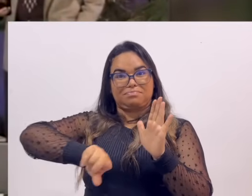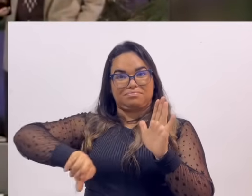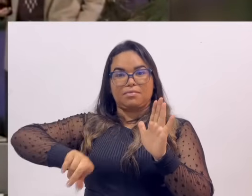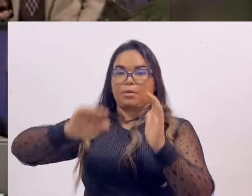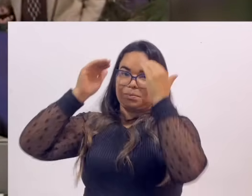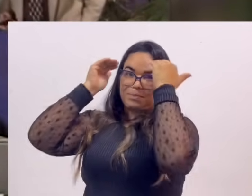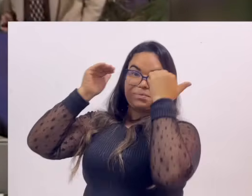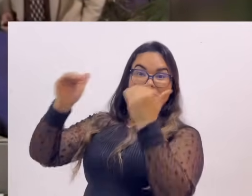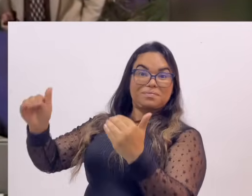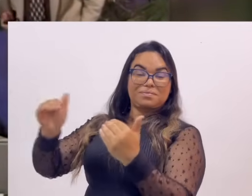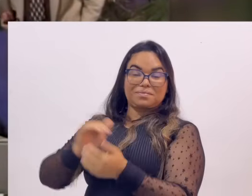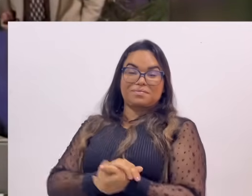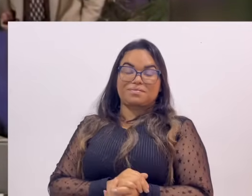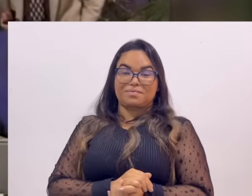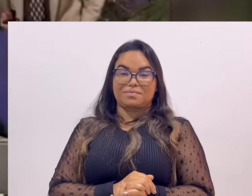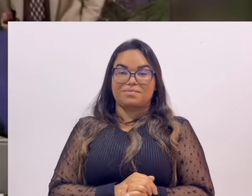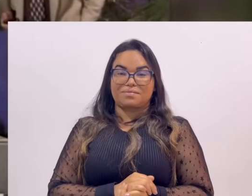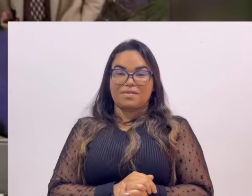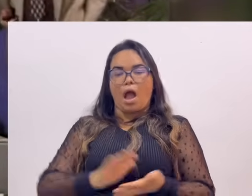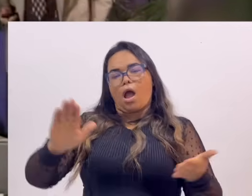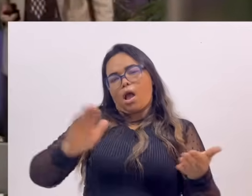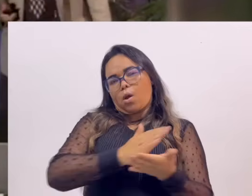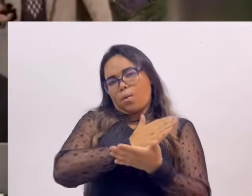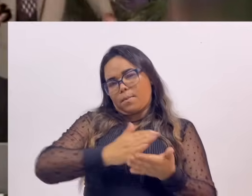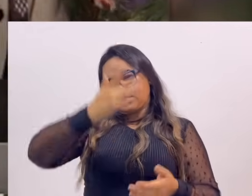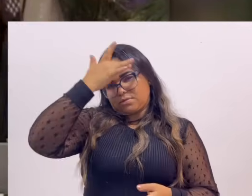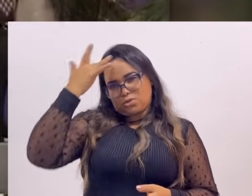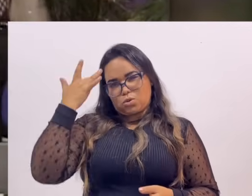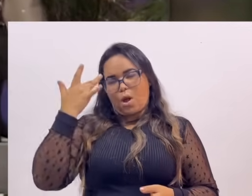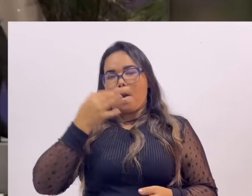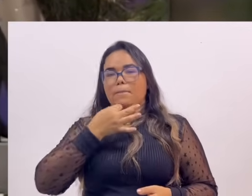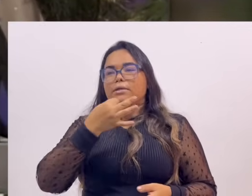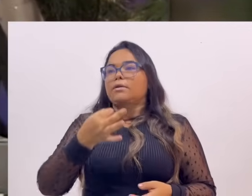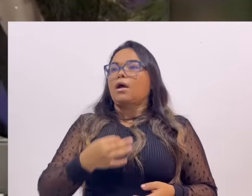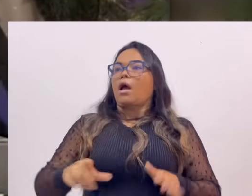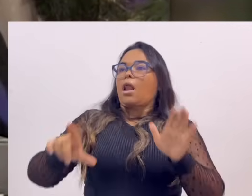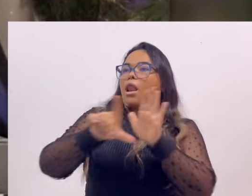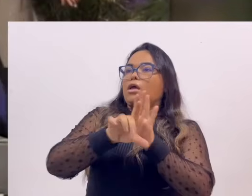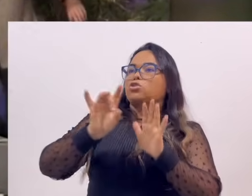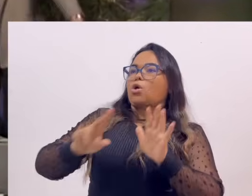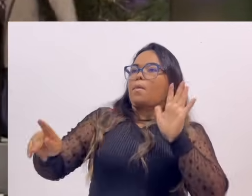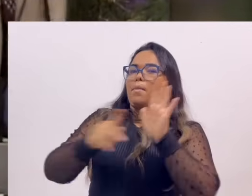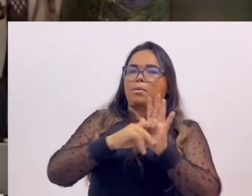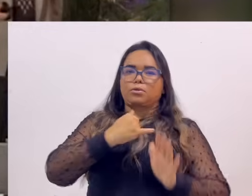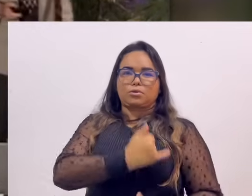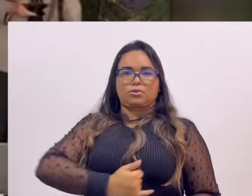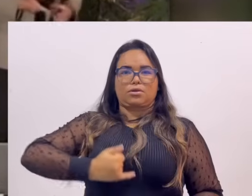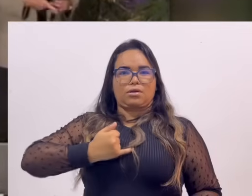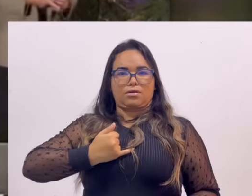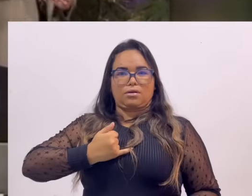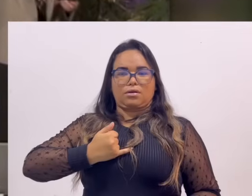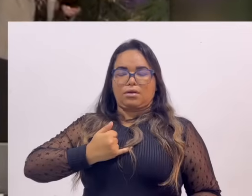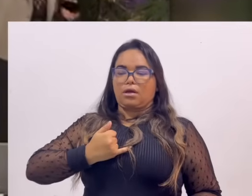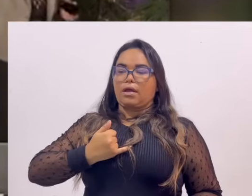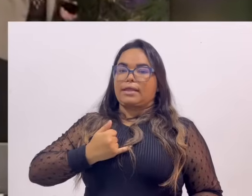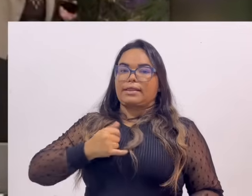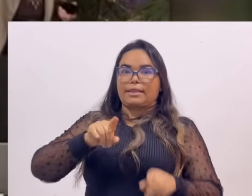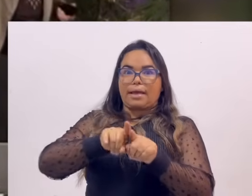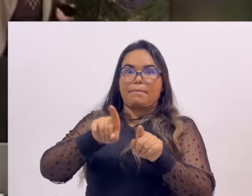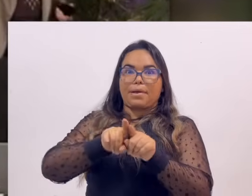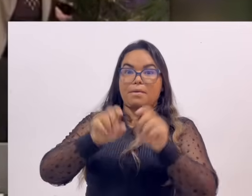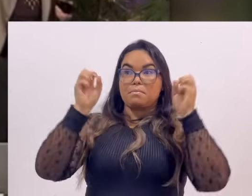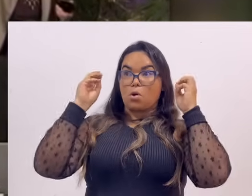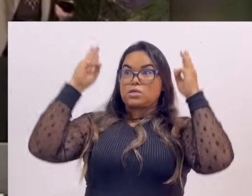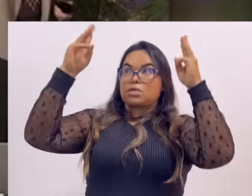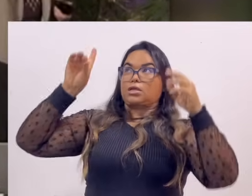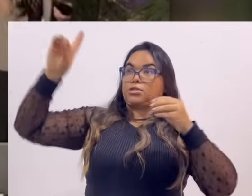minhas leis. Olhem, há pessoas que dizem que os mandamentos foram apenas para os judeus e que foram dados no Sinai